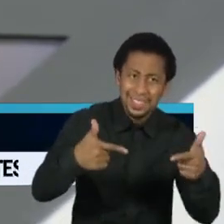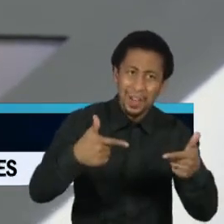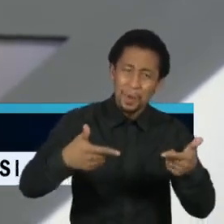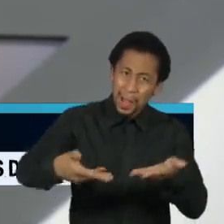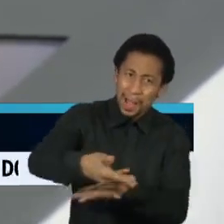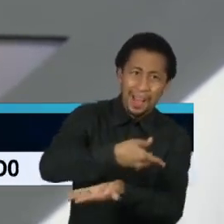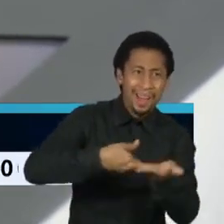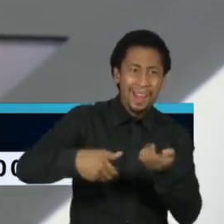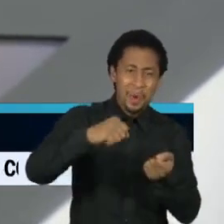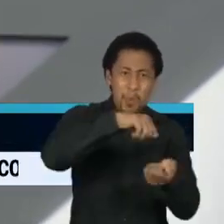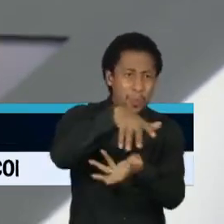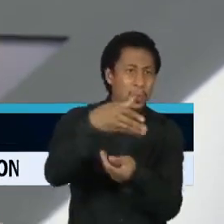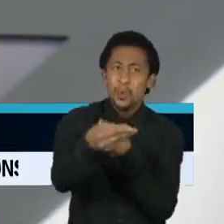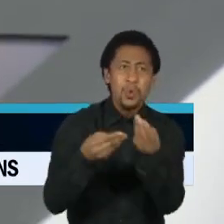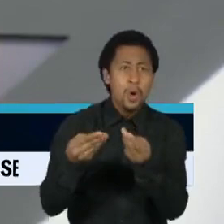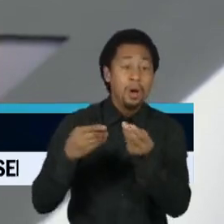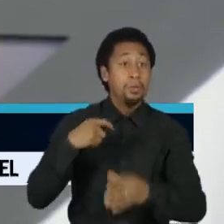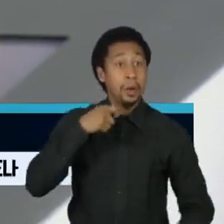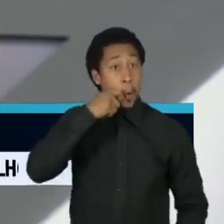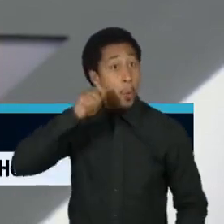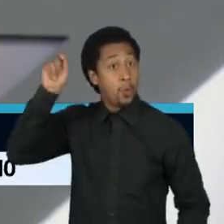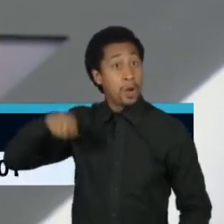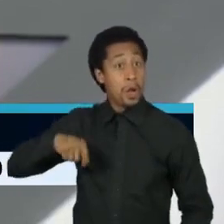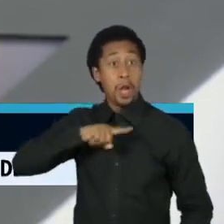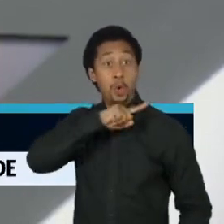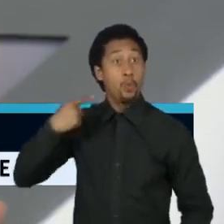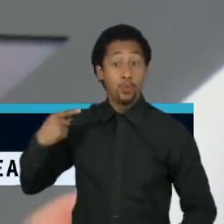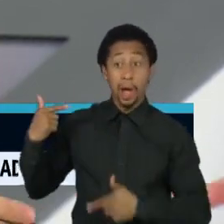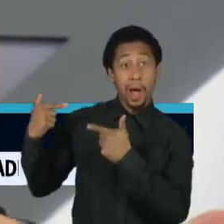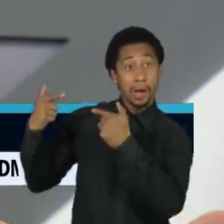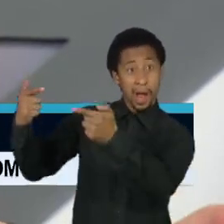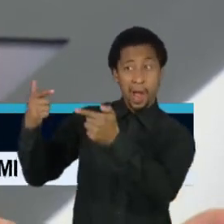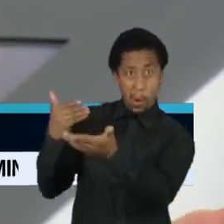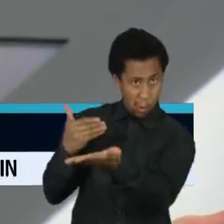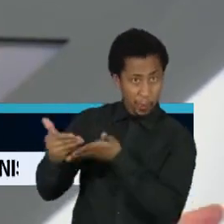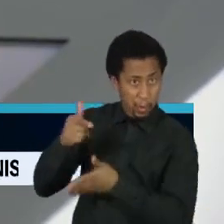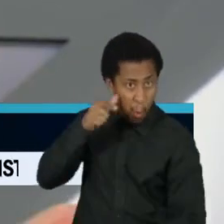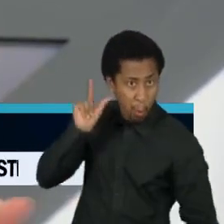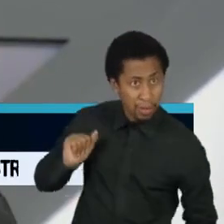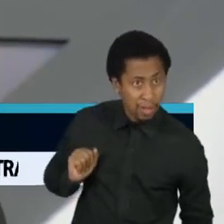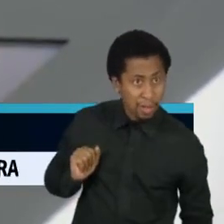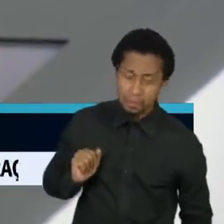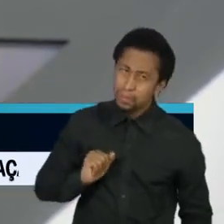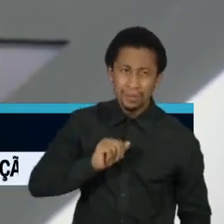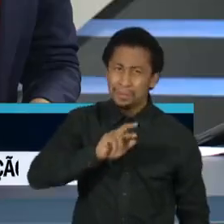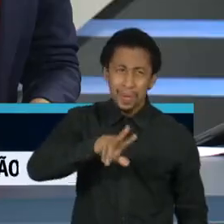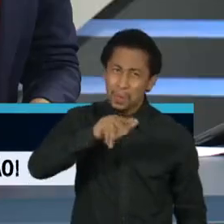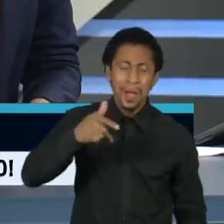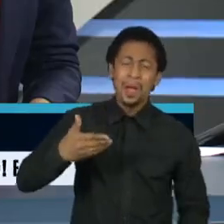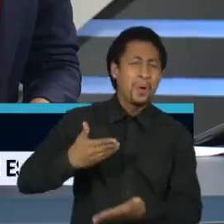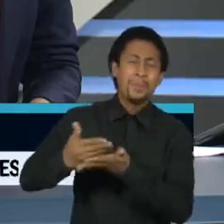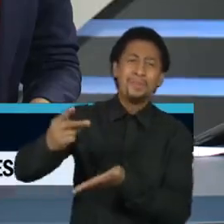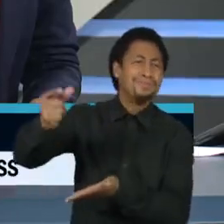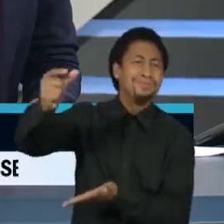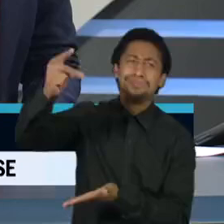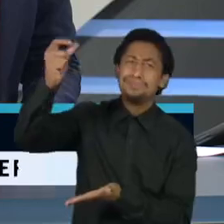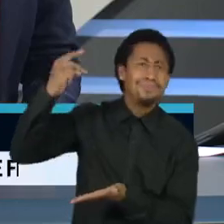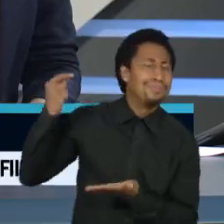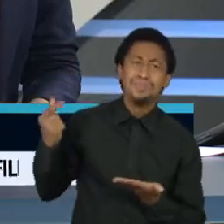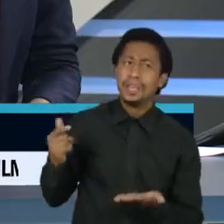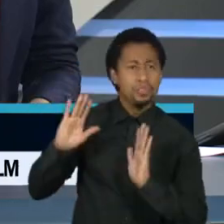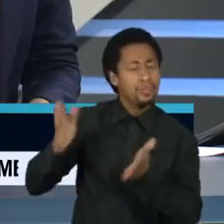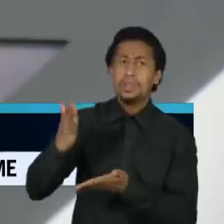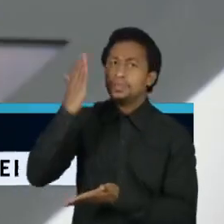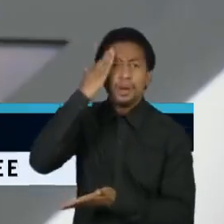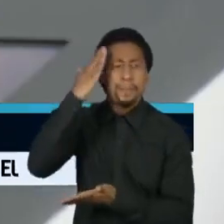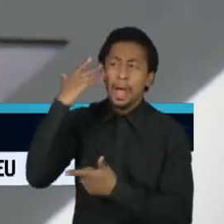A guerra da Ucrânia e Rússia não começou ontem, começou há um bom tempo atrás, os efeitos eram esperados, sabidos. Assim, não